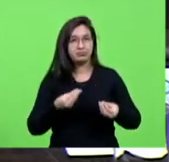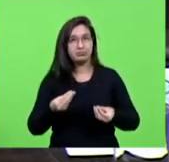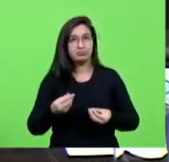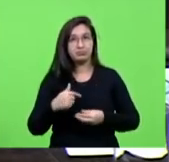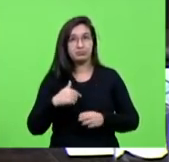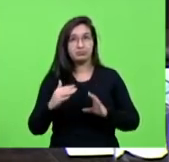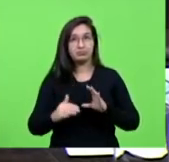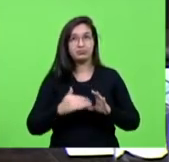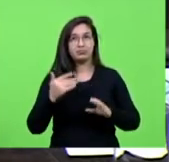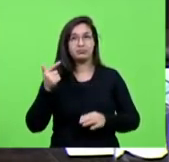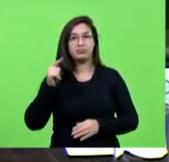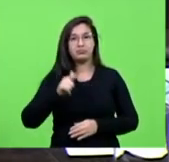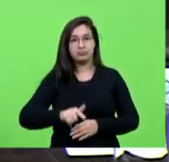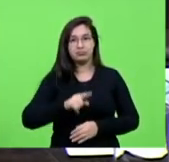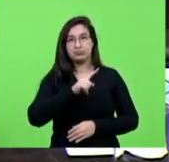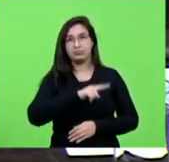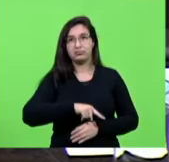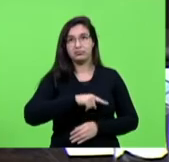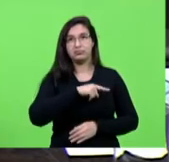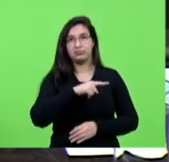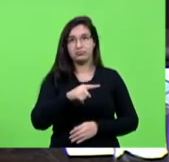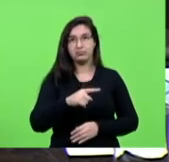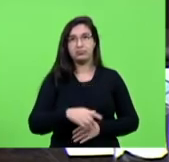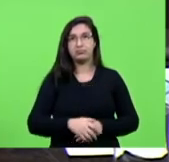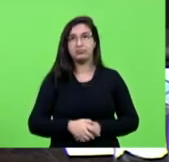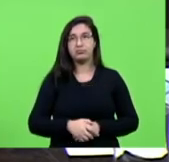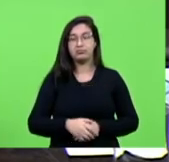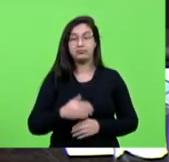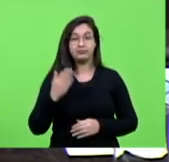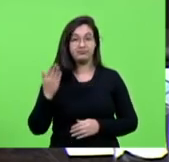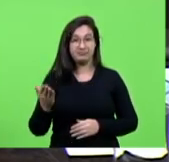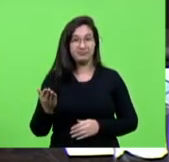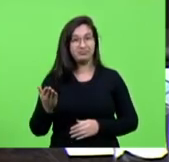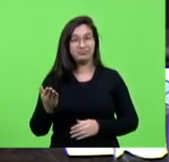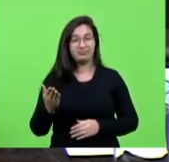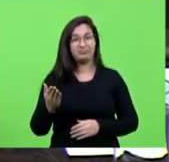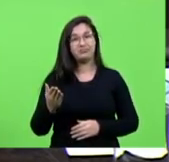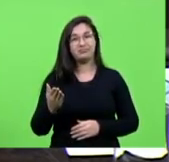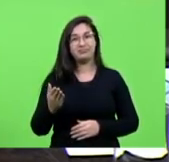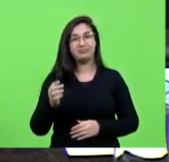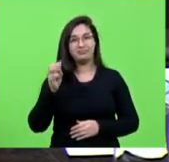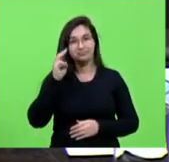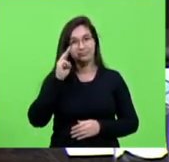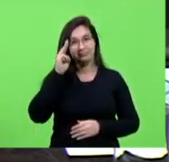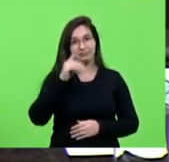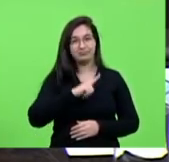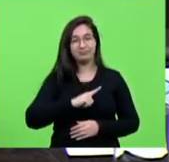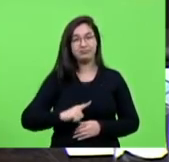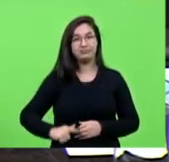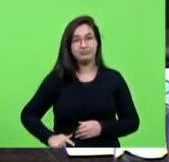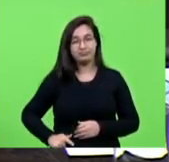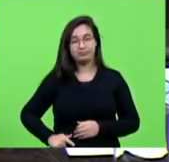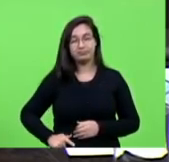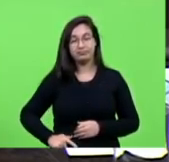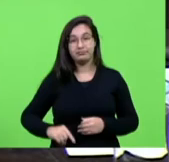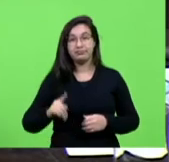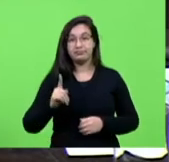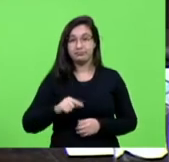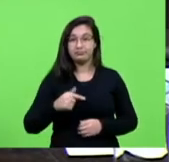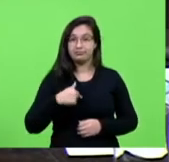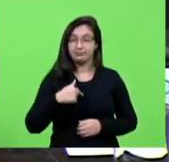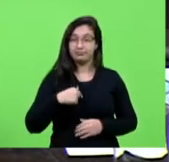recebo mais um veto do filho mimado da agronômica, que se trata do meu